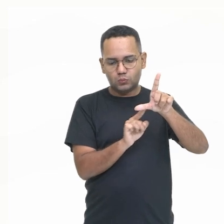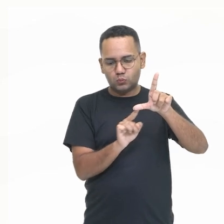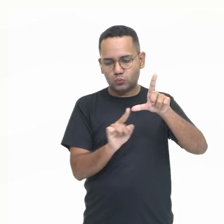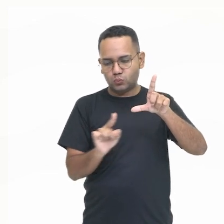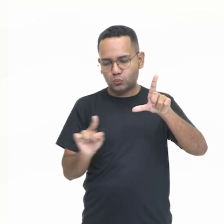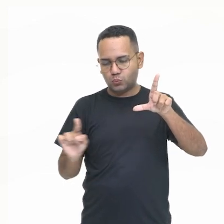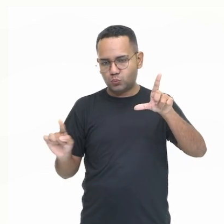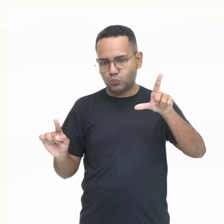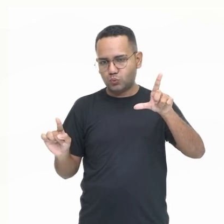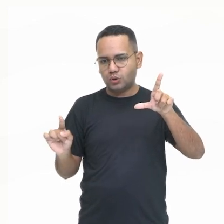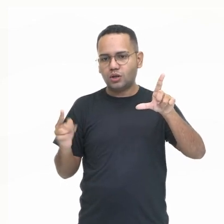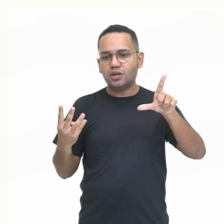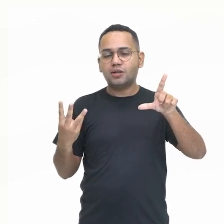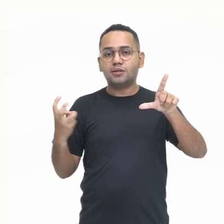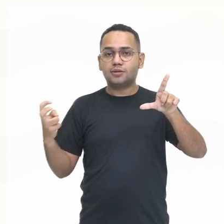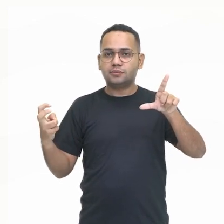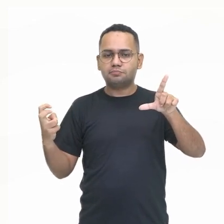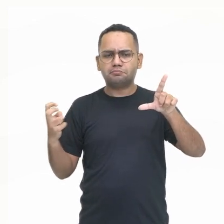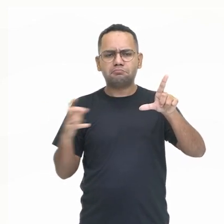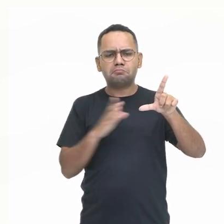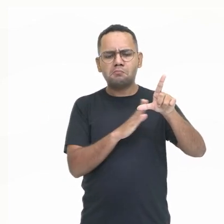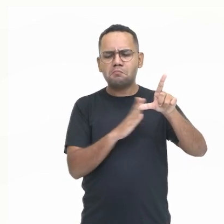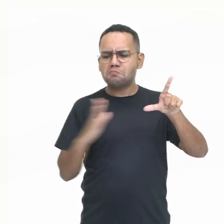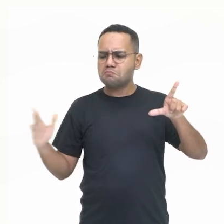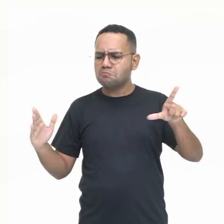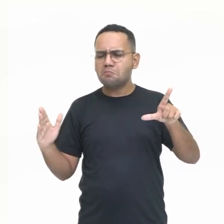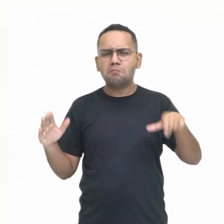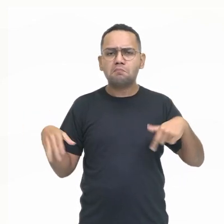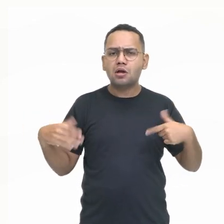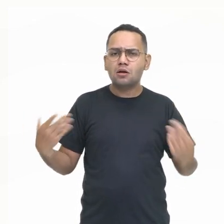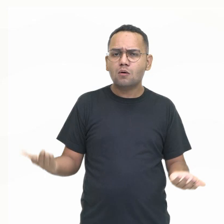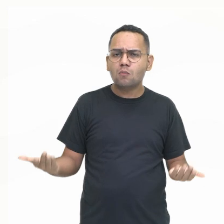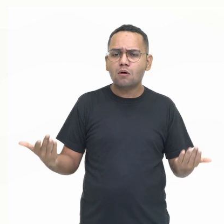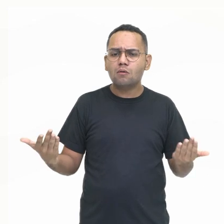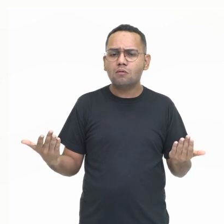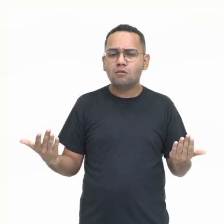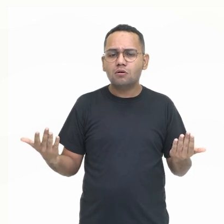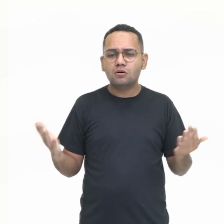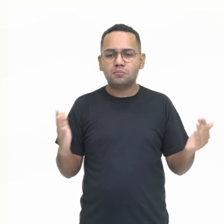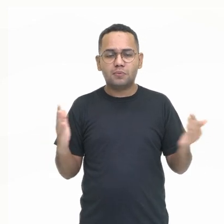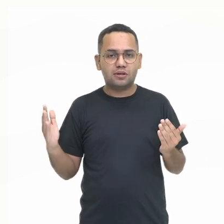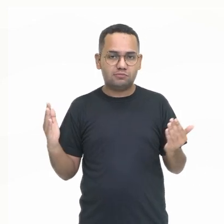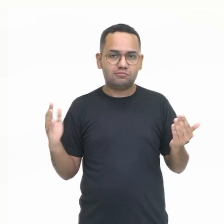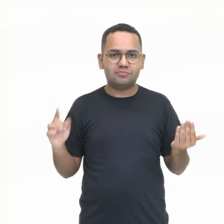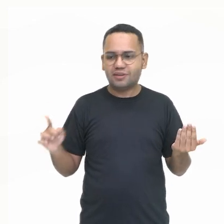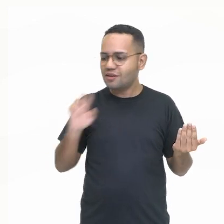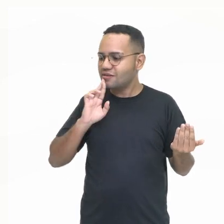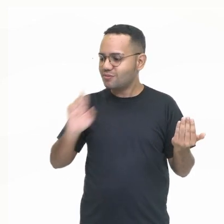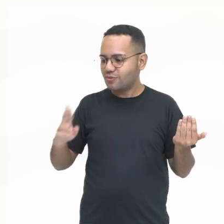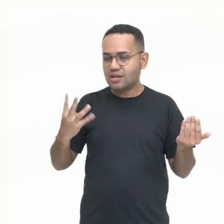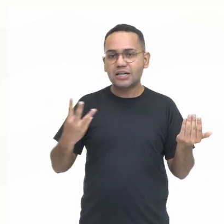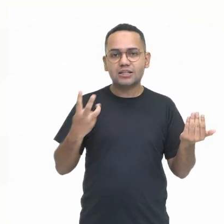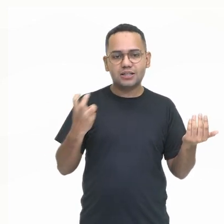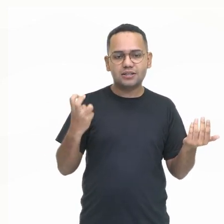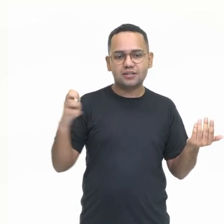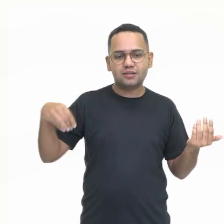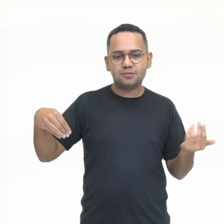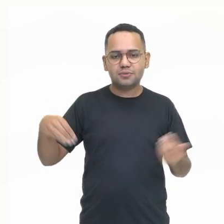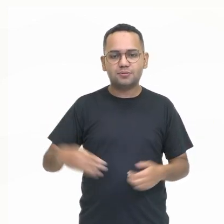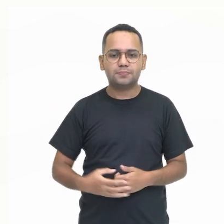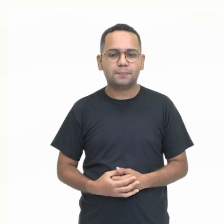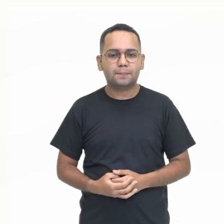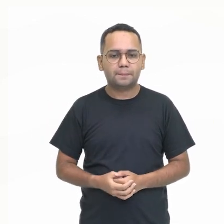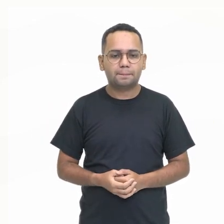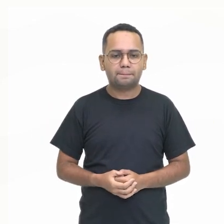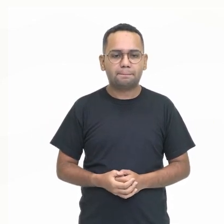é 35. Então, quanto tempo foi para que o reservatório esvaziasse? Seria então 35